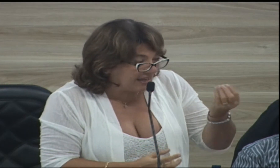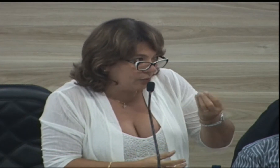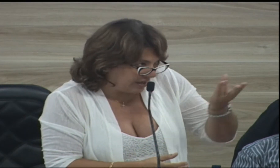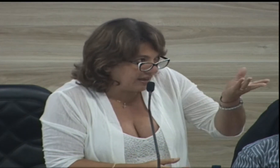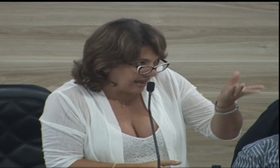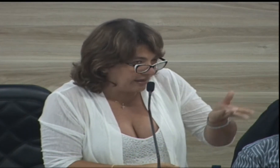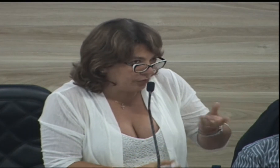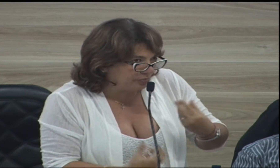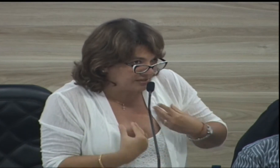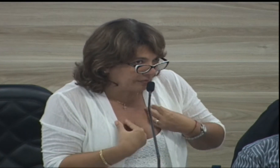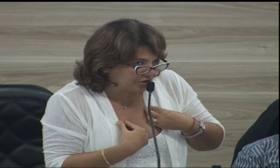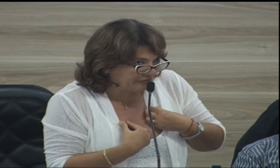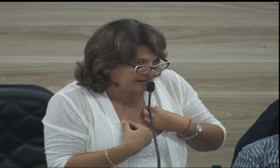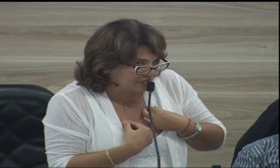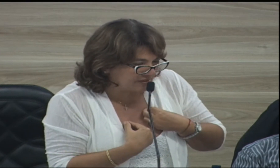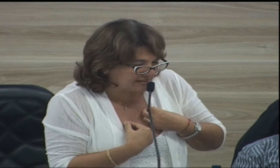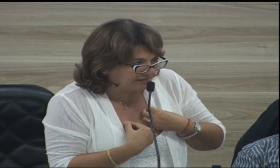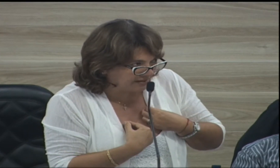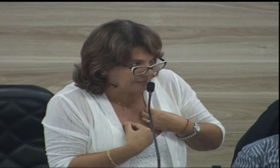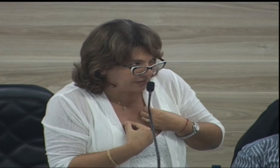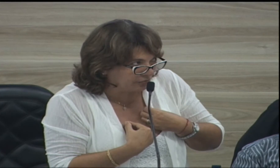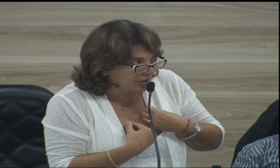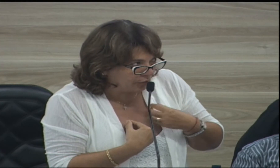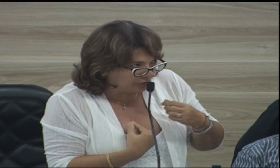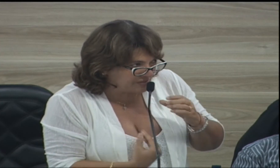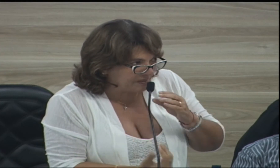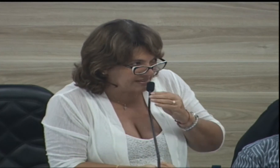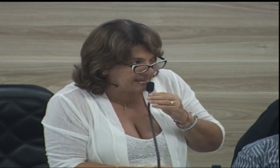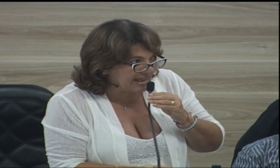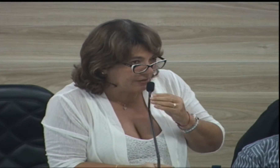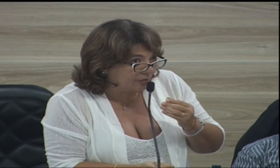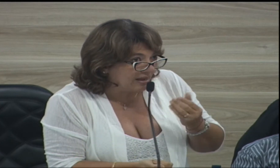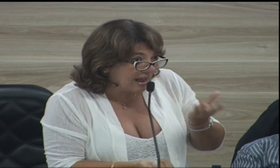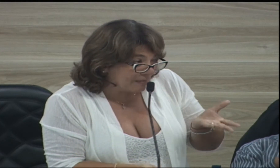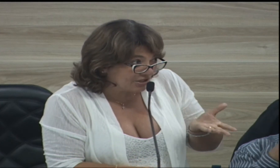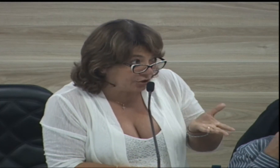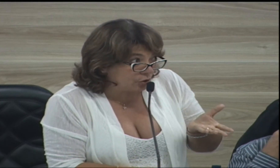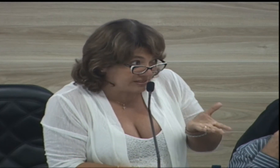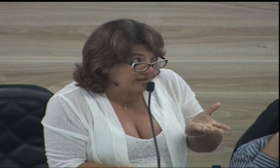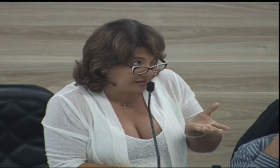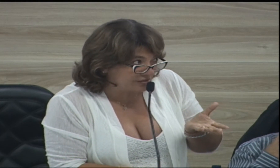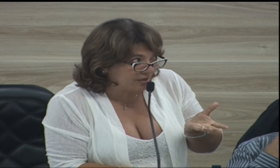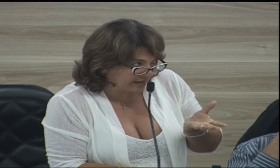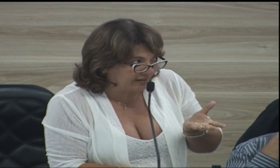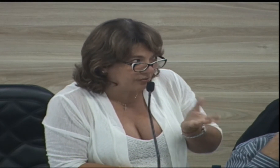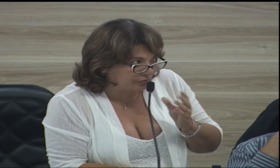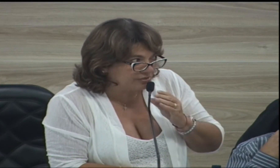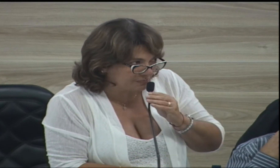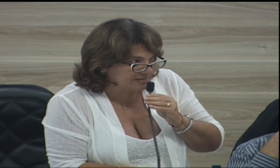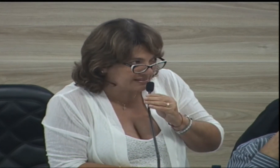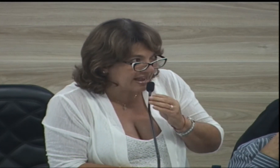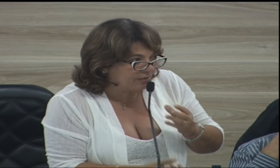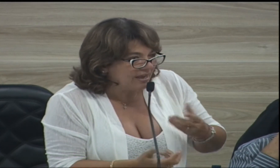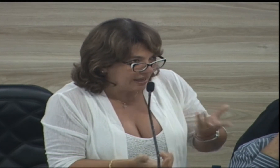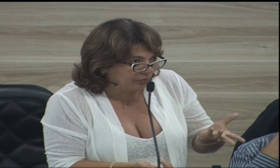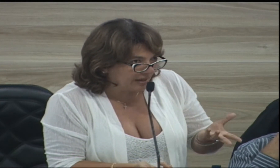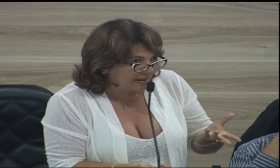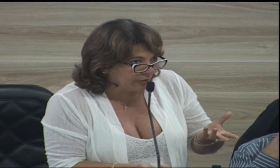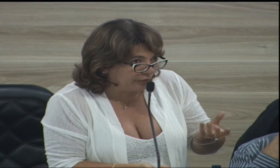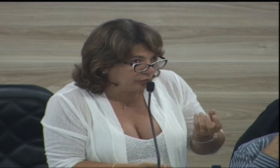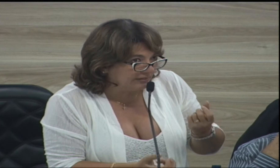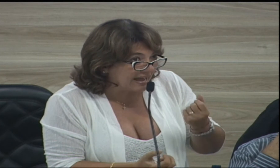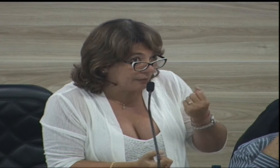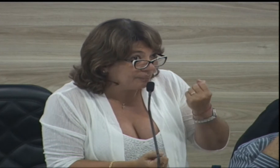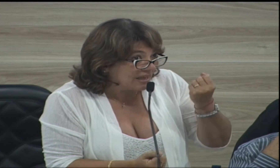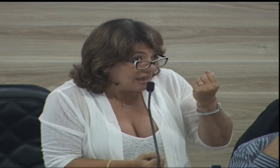que aquilo que aí, por exemplo, eu já faço esse atendimento no dispensário, há mais de 12 anos que eu atendo no dispensário, é um